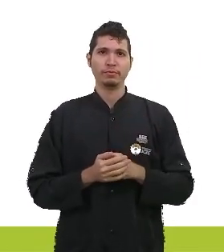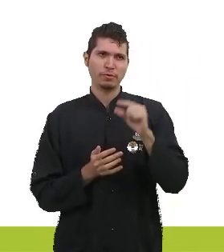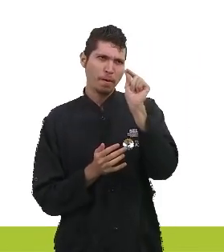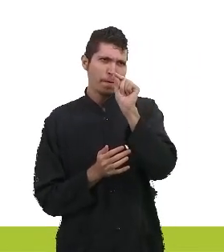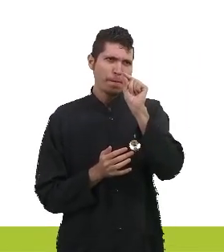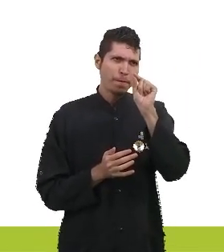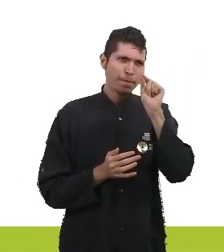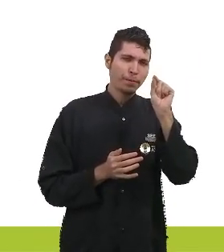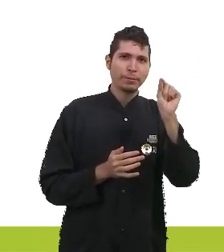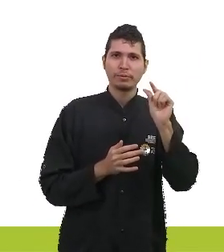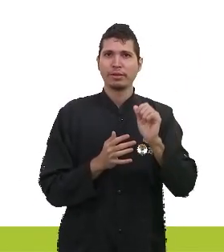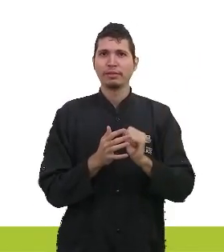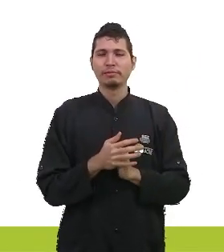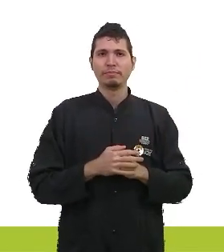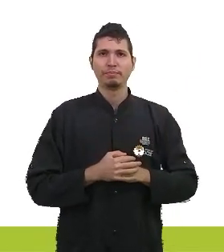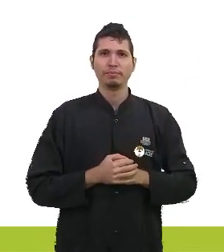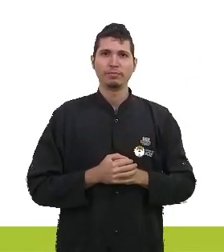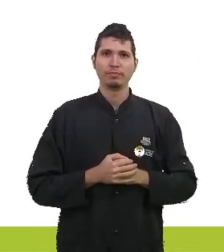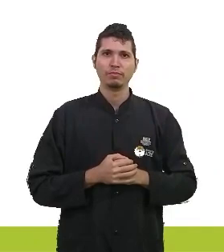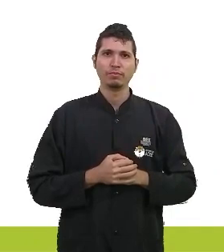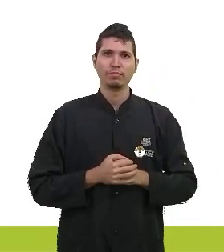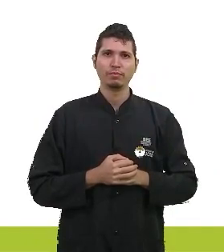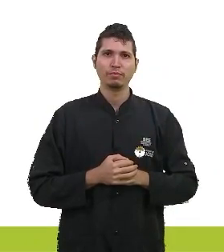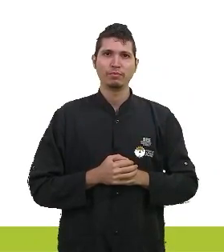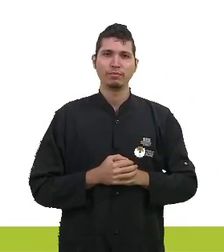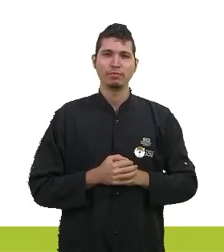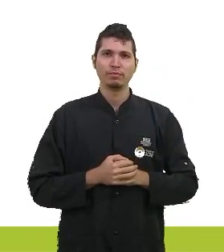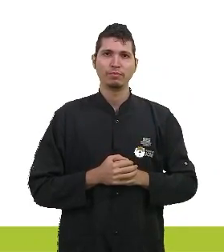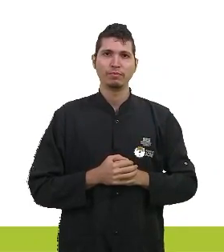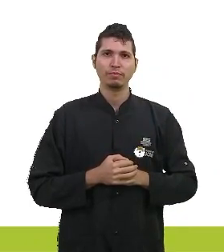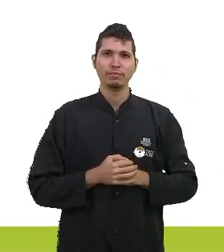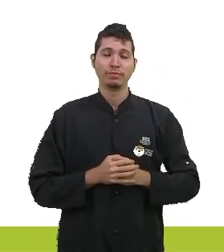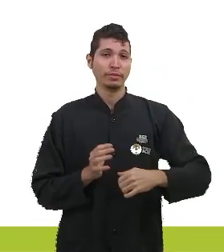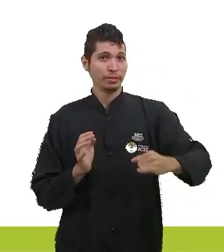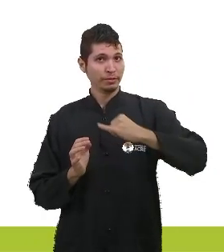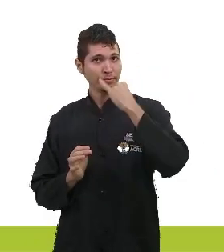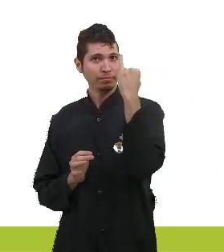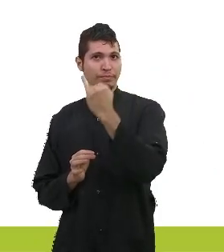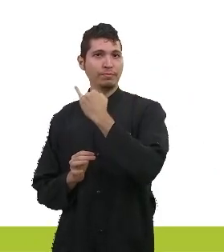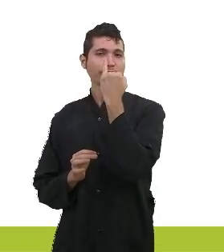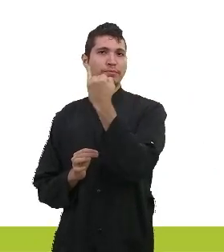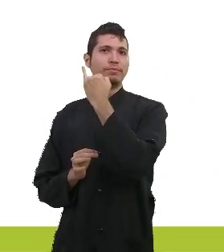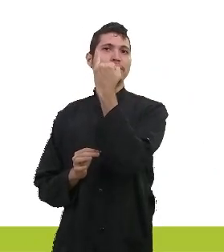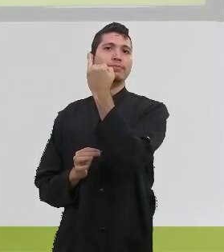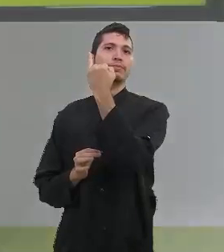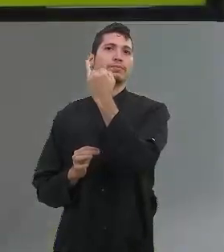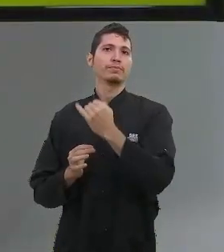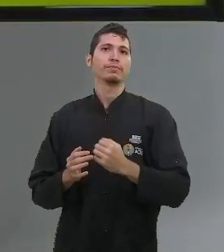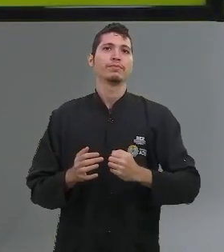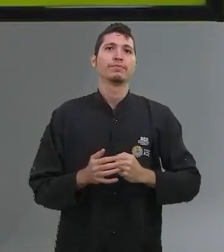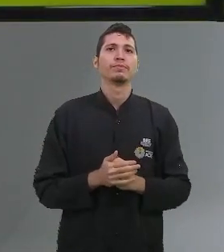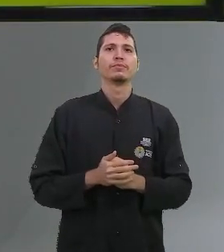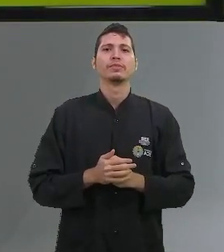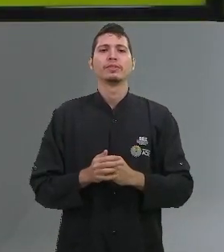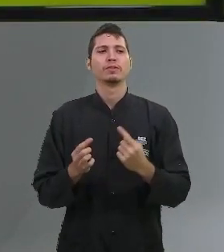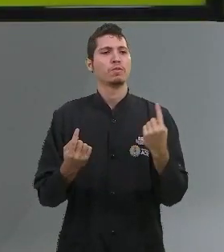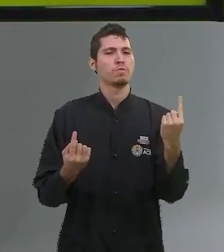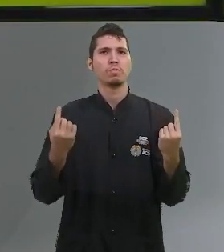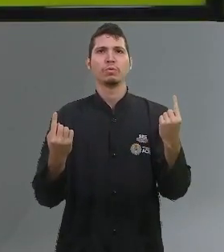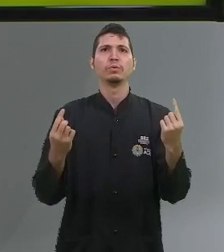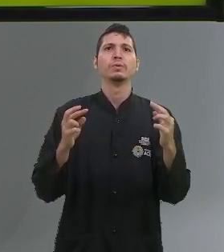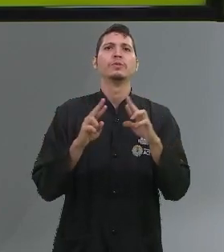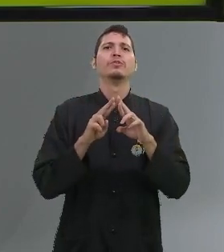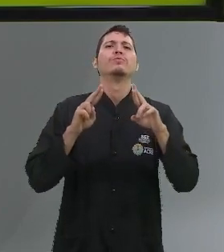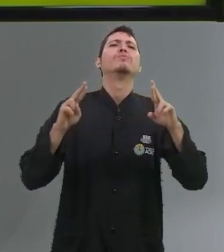grifadores. Pronto, ele tinha problemas urgentes e problemas importantes. Qual é a diferença de